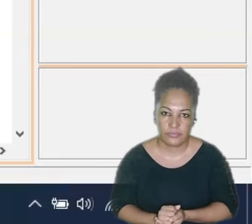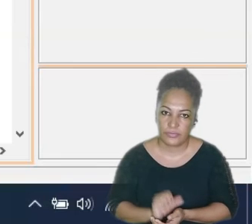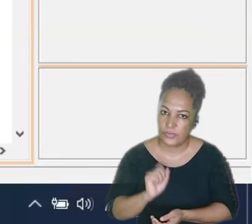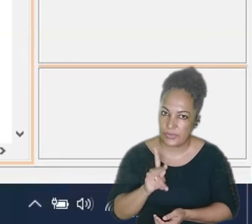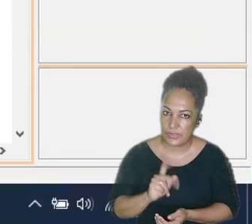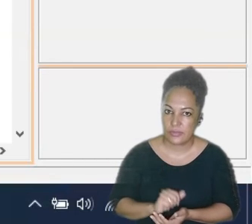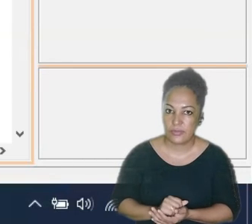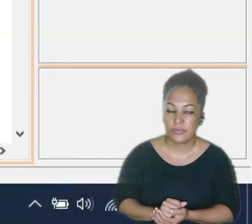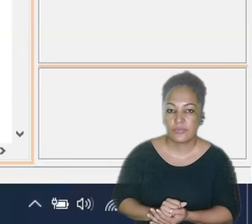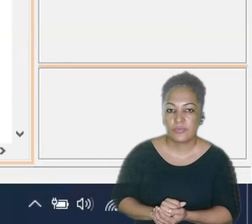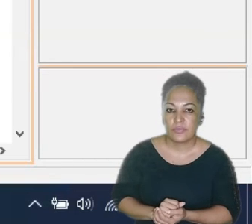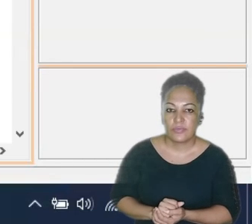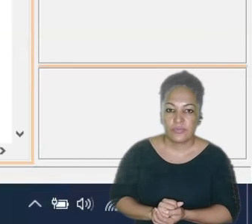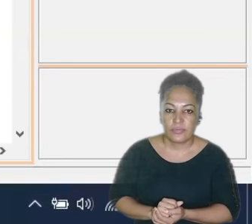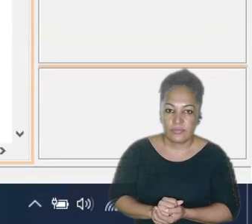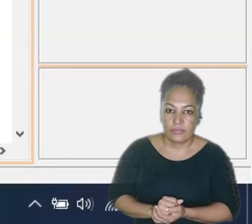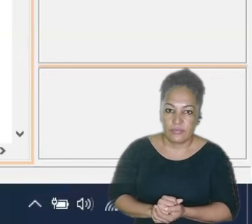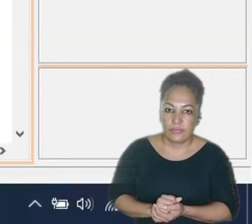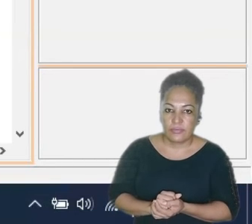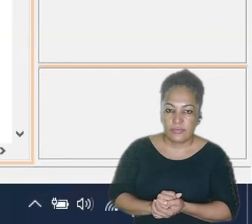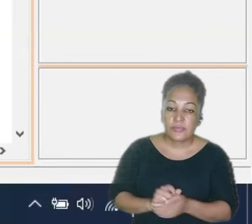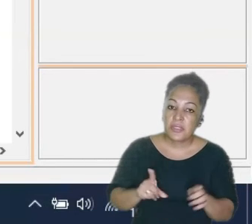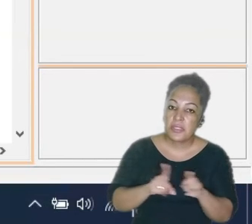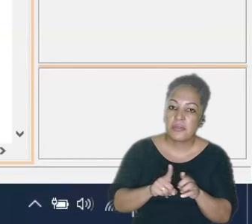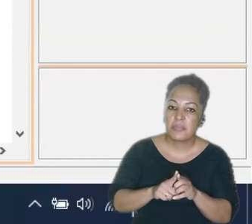não for para ser vendida. Tá bom?